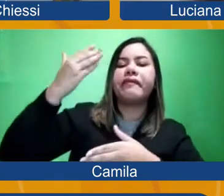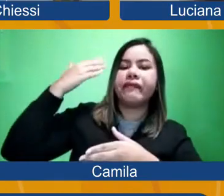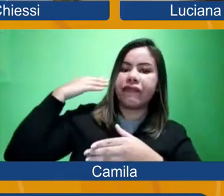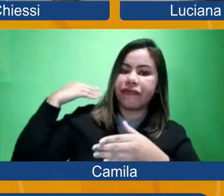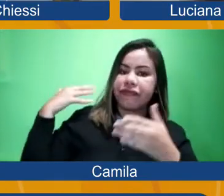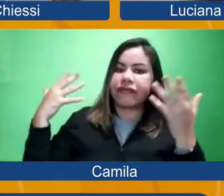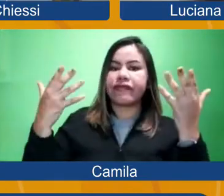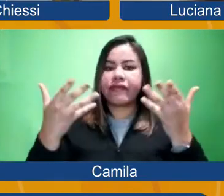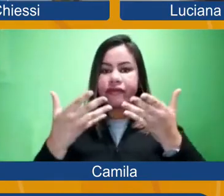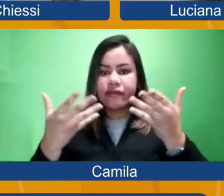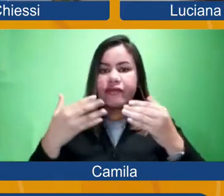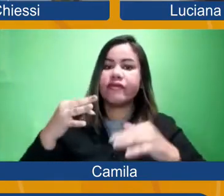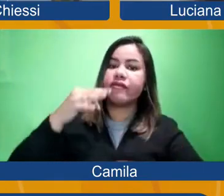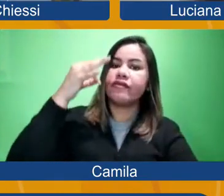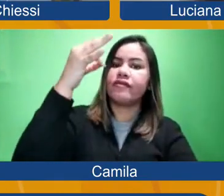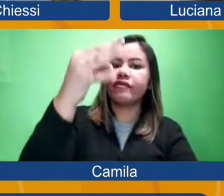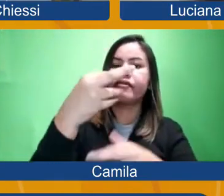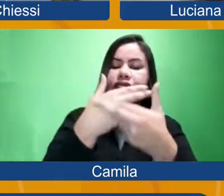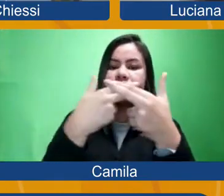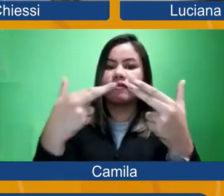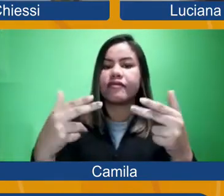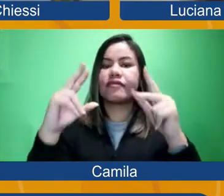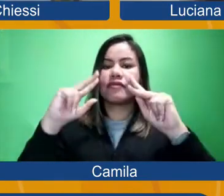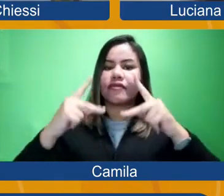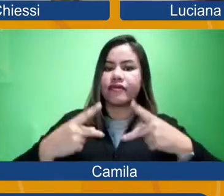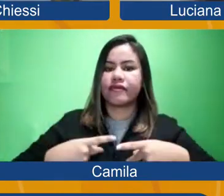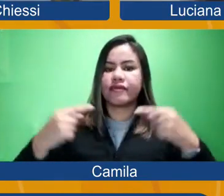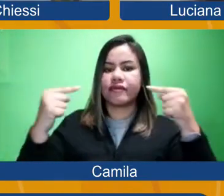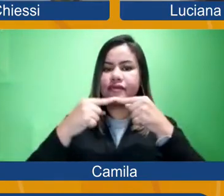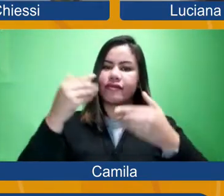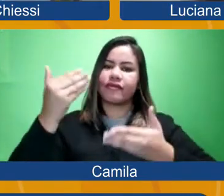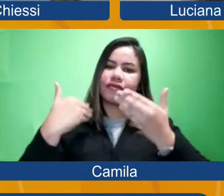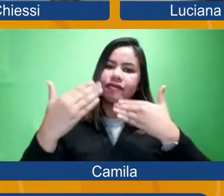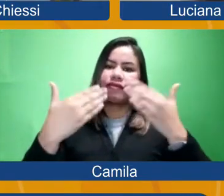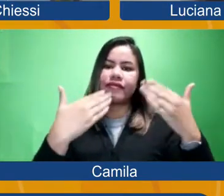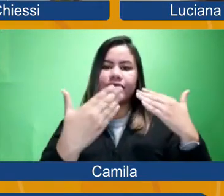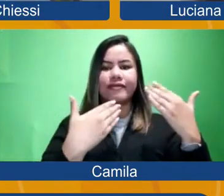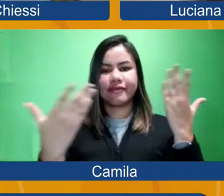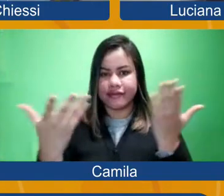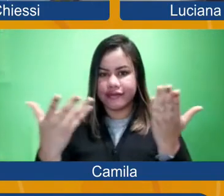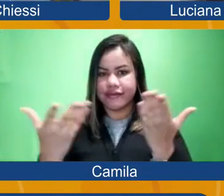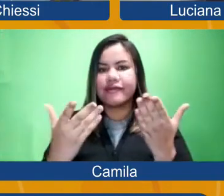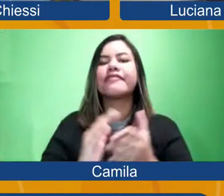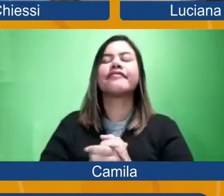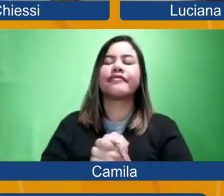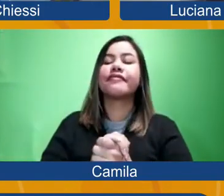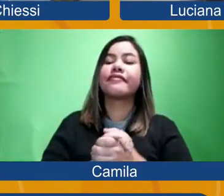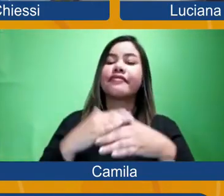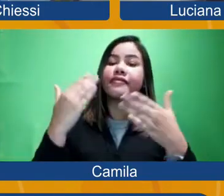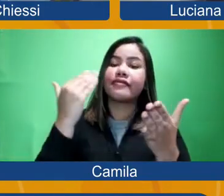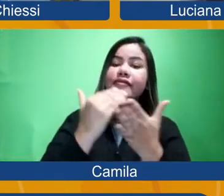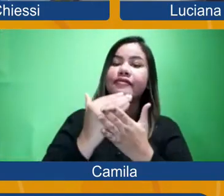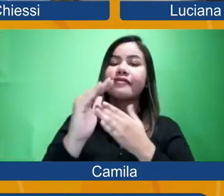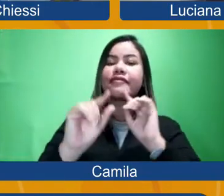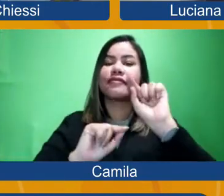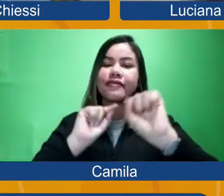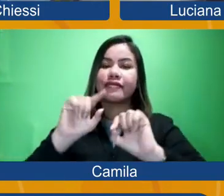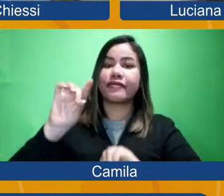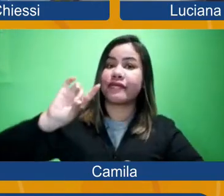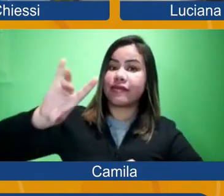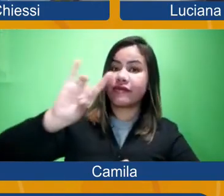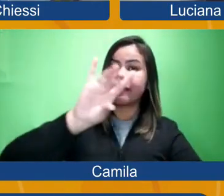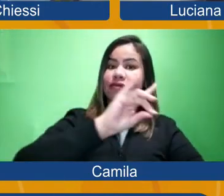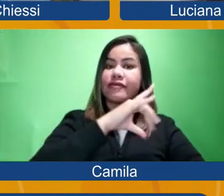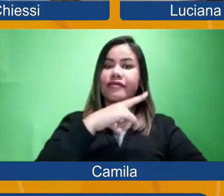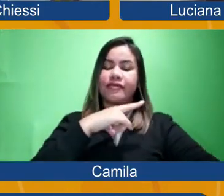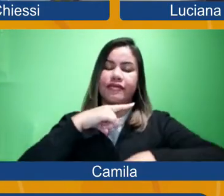dimensões humanas aqui presentes no nosso debate de hoje. Para iniciar a conversa, né, cada um dos palestrantes vai ter um tempo aqui para